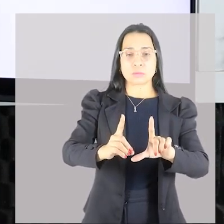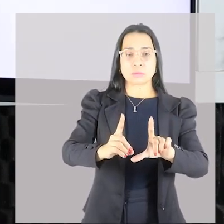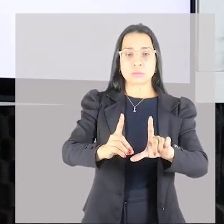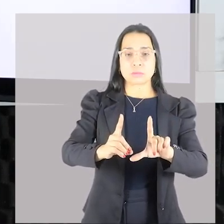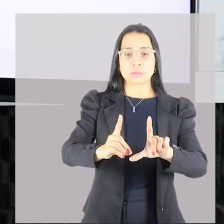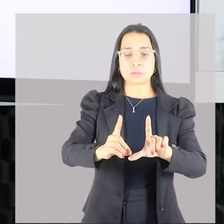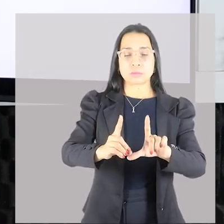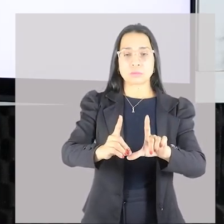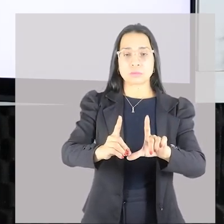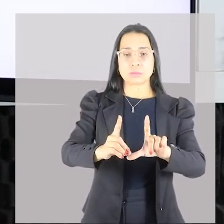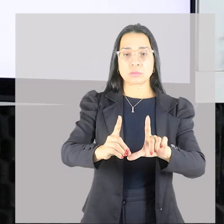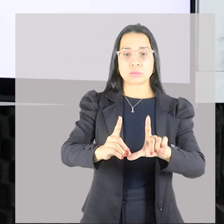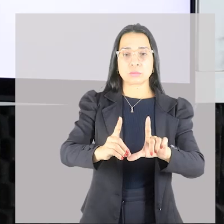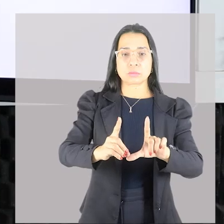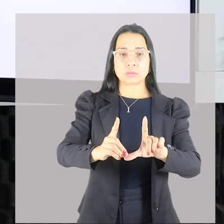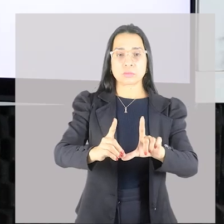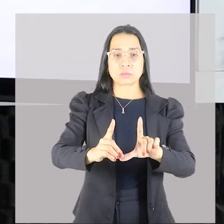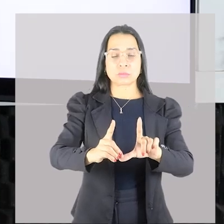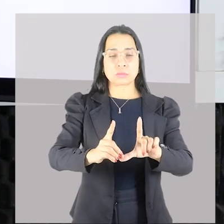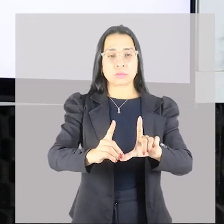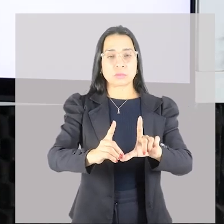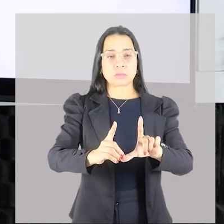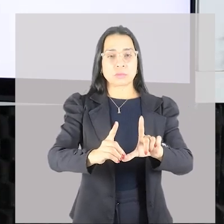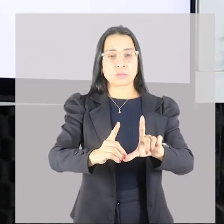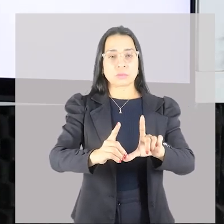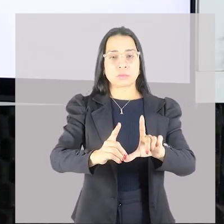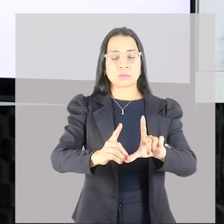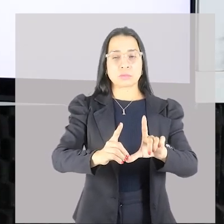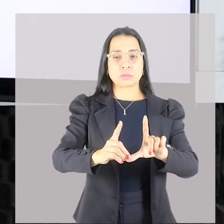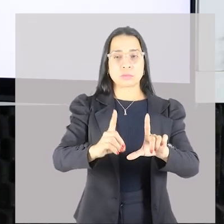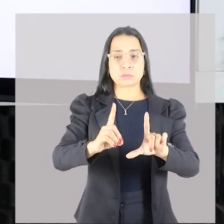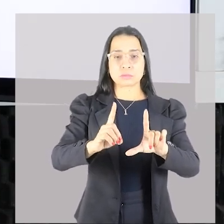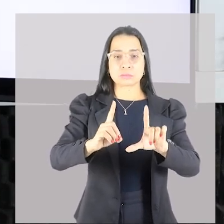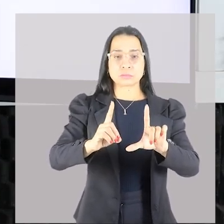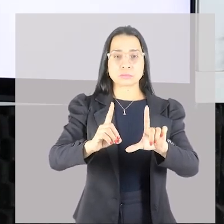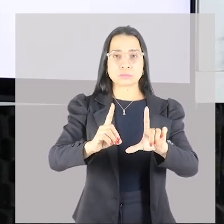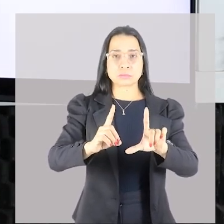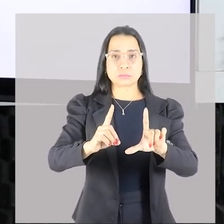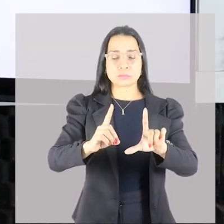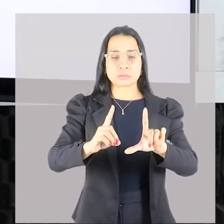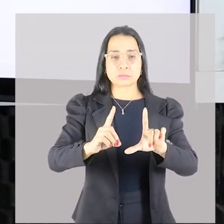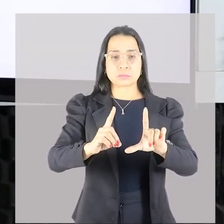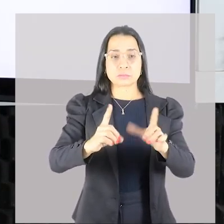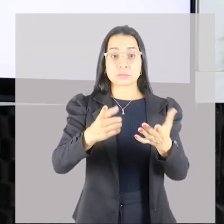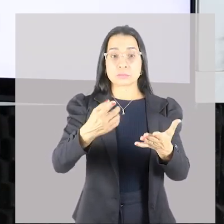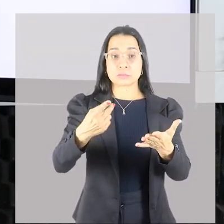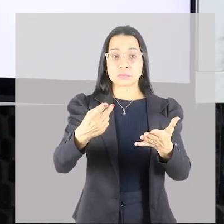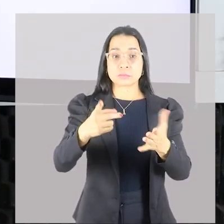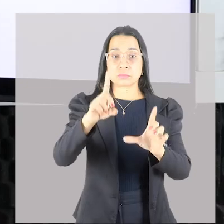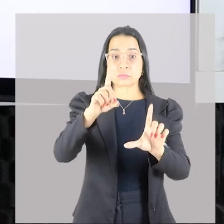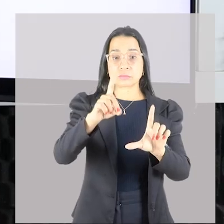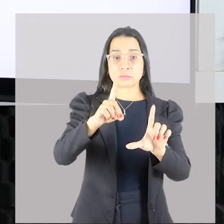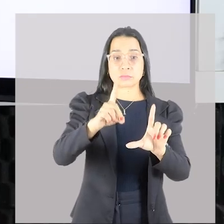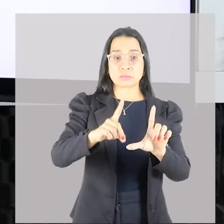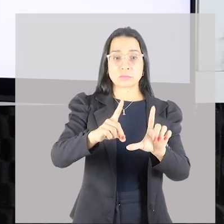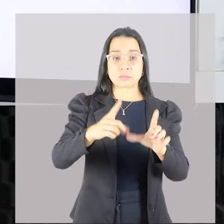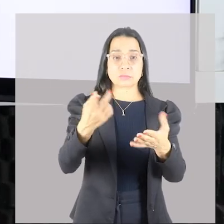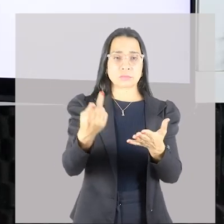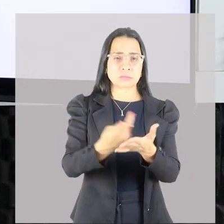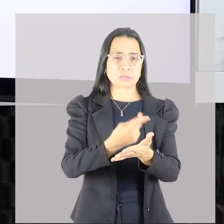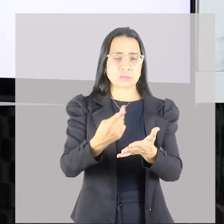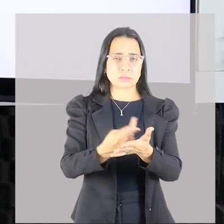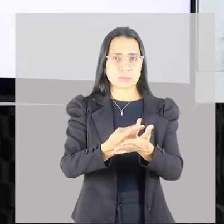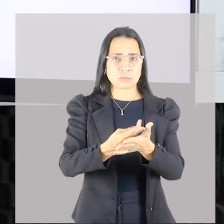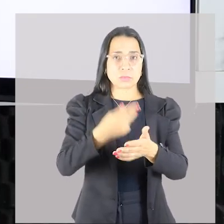das entidades de trabalhador com... Quê? Trabalhador com sindicato? Não, não faz sentido. A gente está falando, inclusive, de